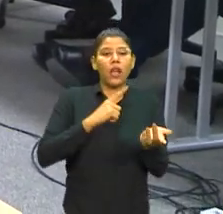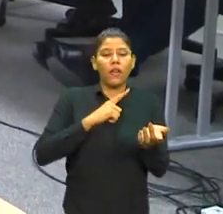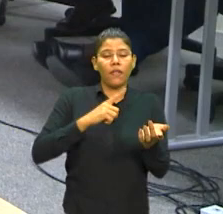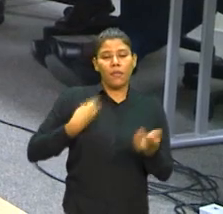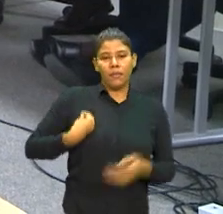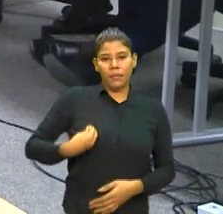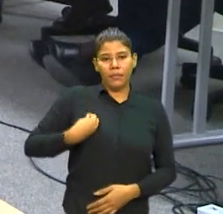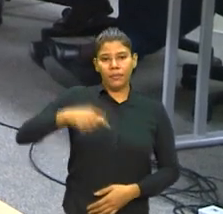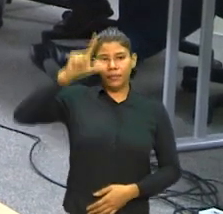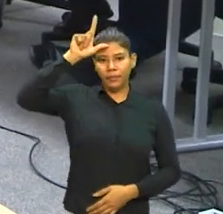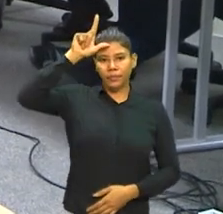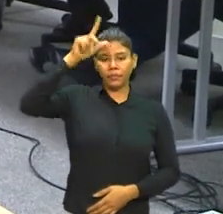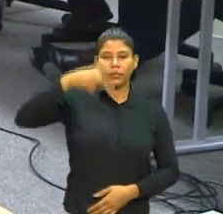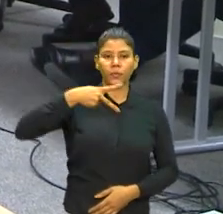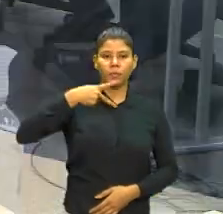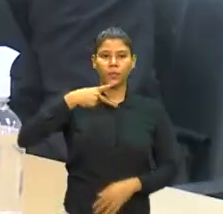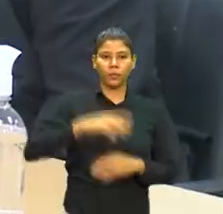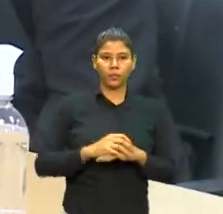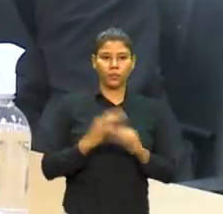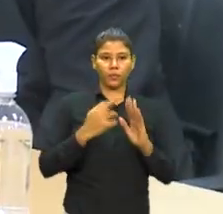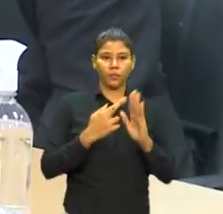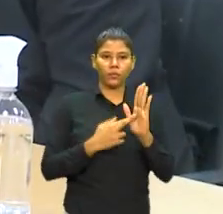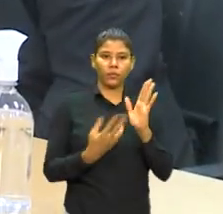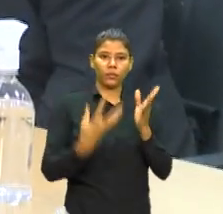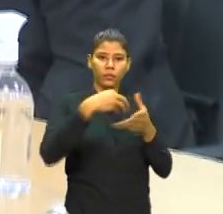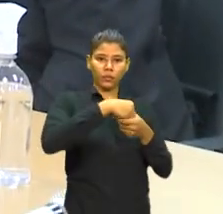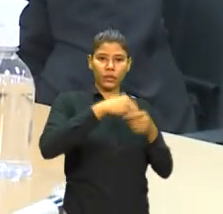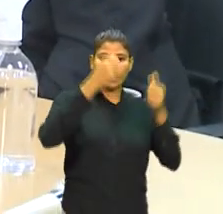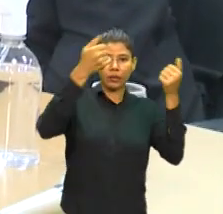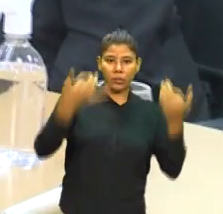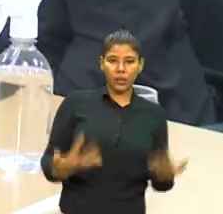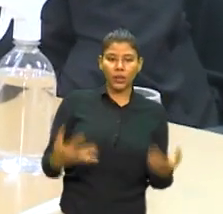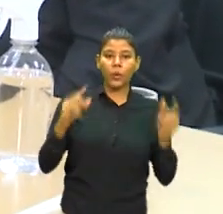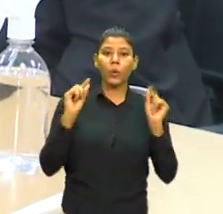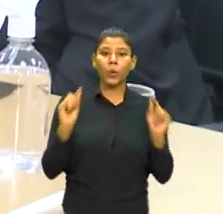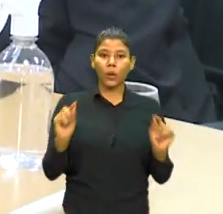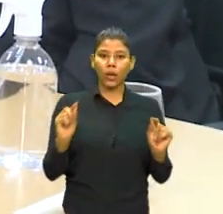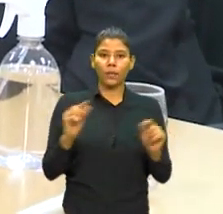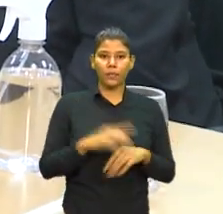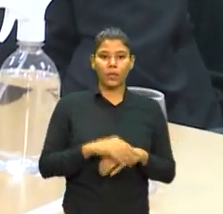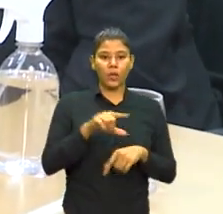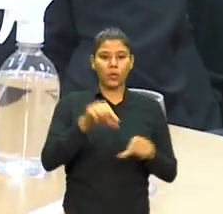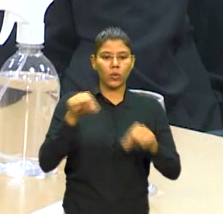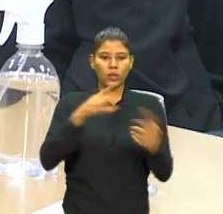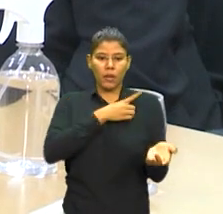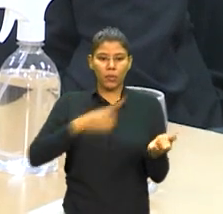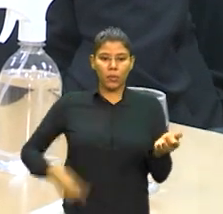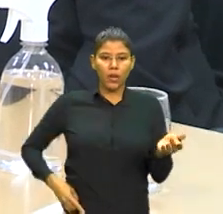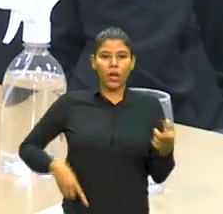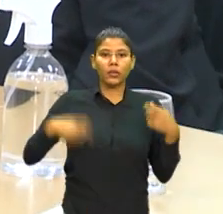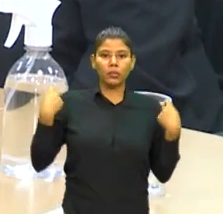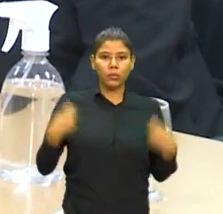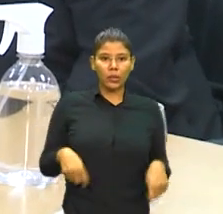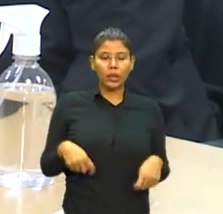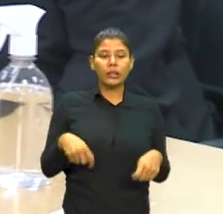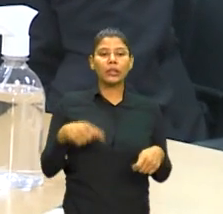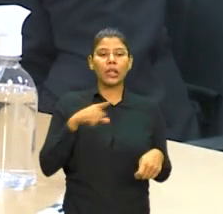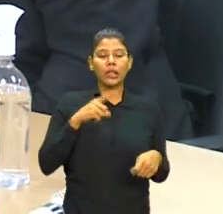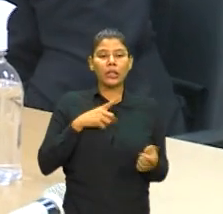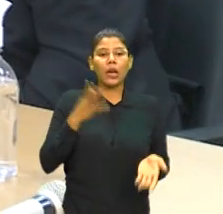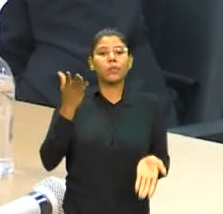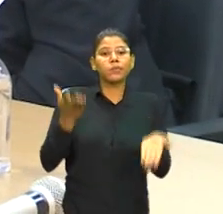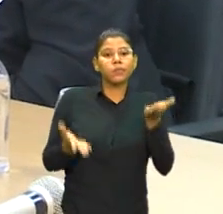partidos o Regimento Interno prevê que a composição da CPI deve seguir o mesmo número de membros efetivos e